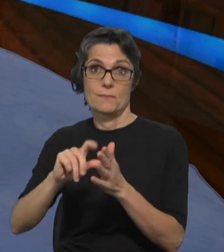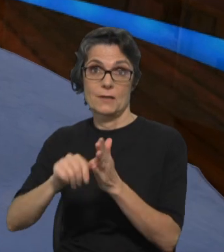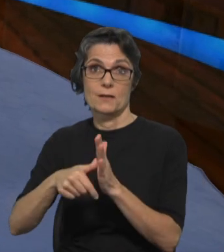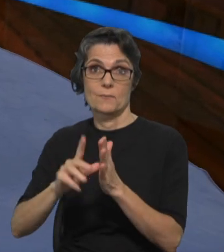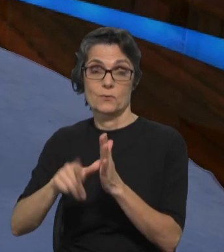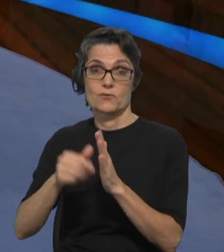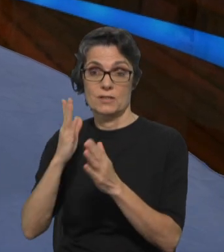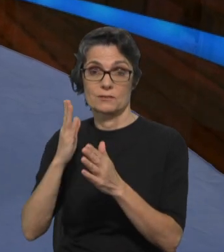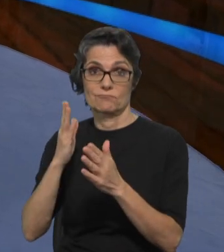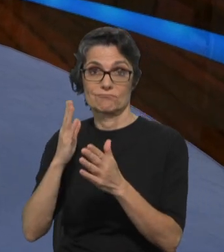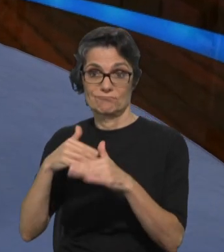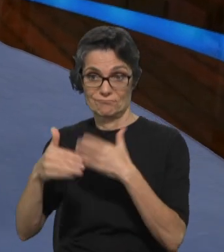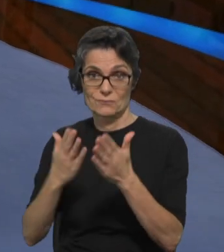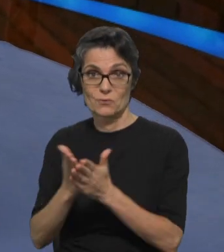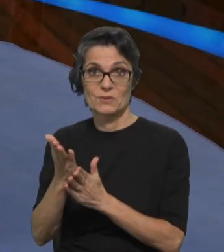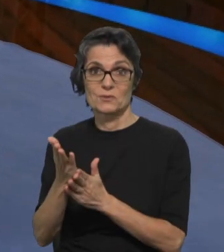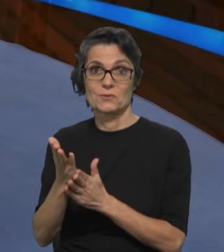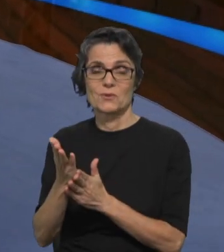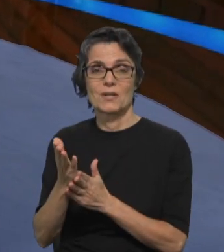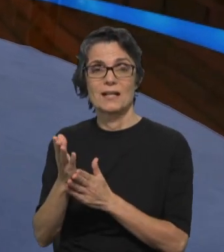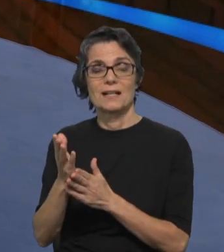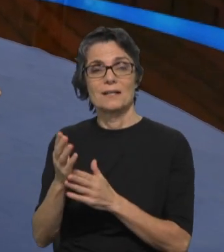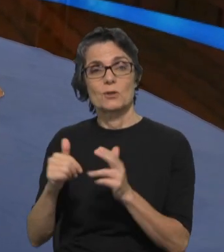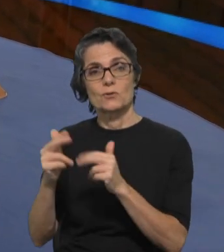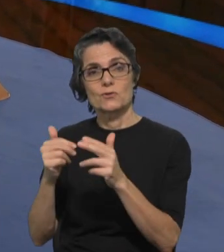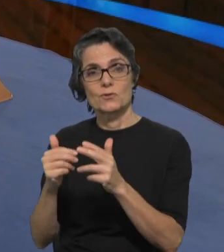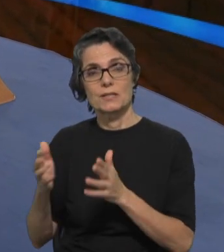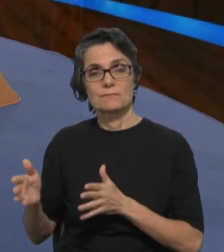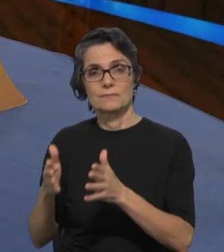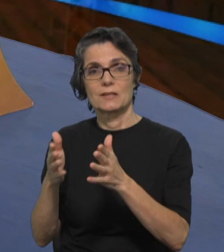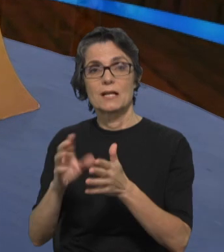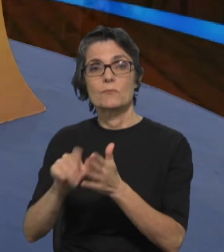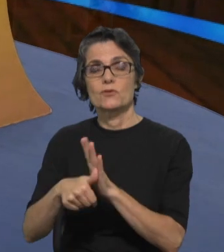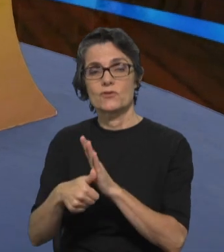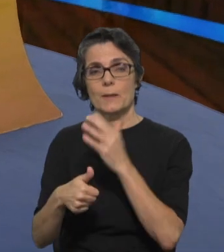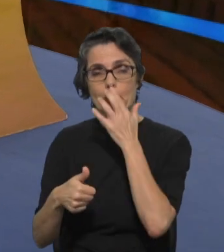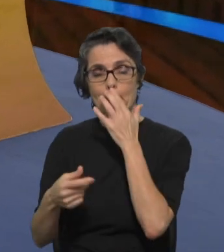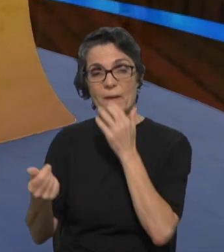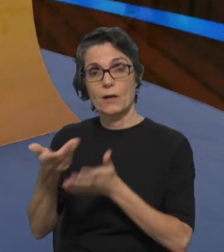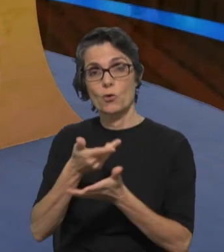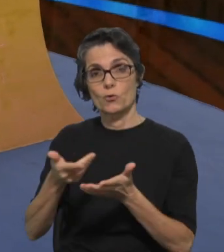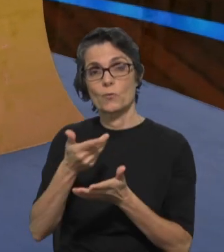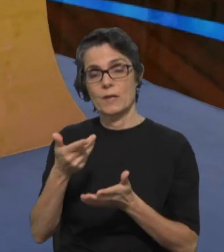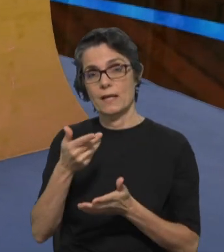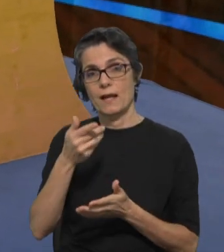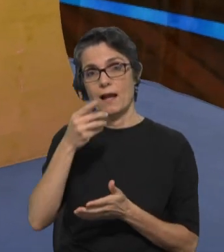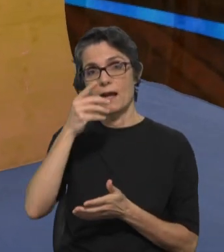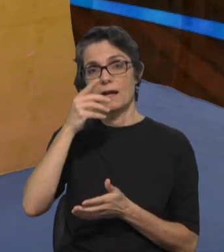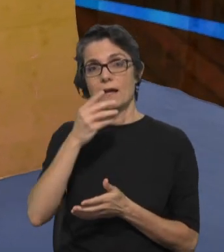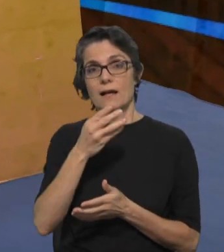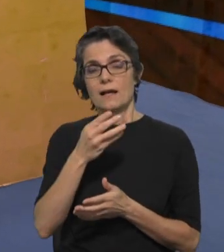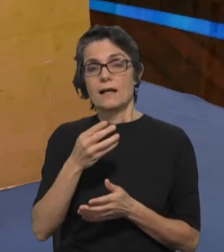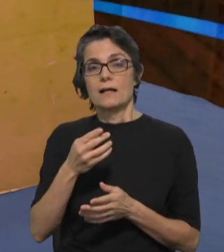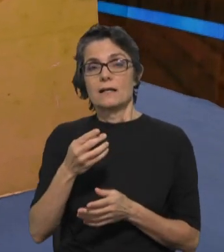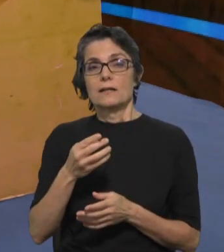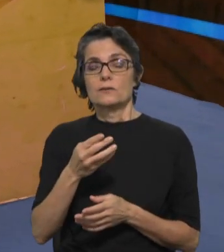construção de bem comum. Está ligado ao projeto Economia de Francisco e é uma forma, de alguma forma, de